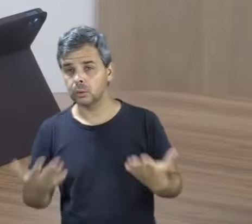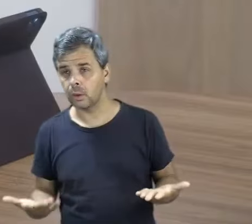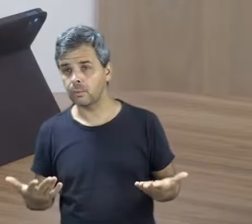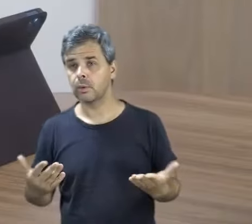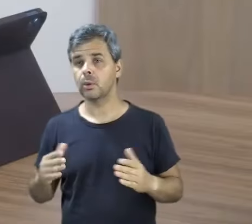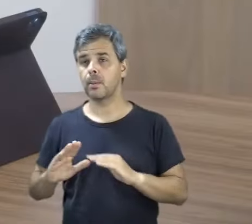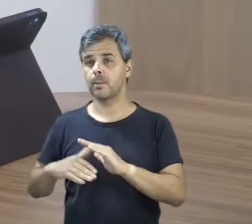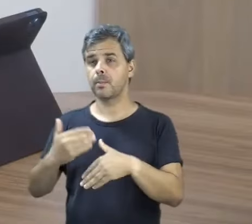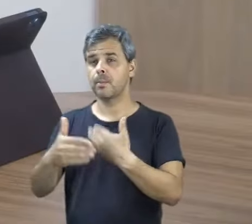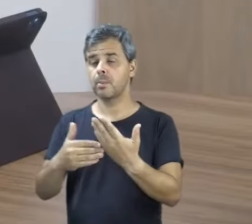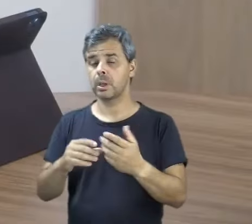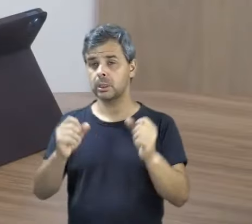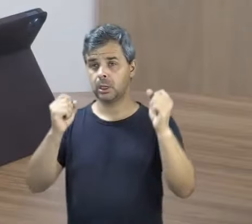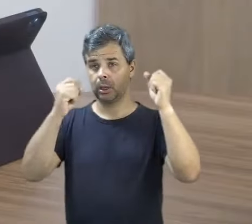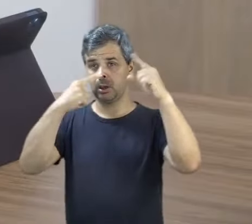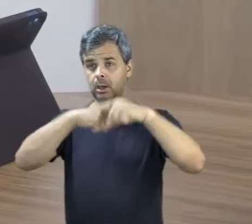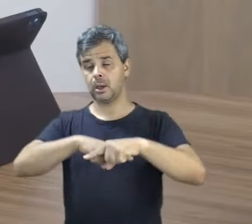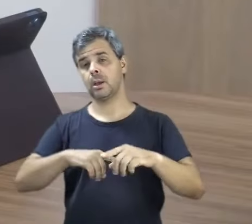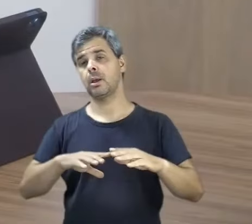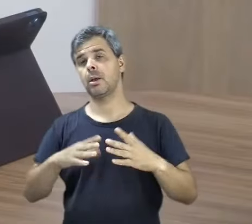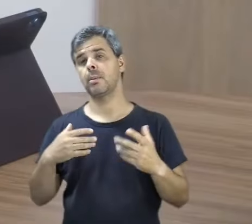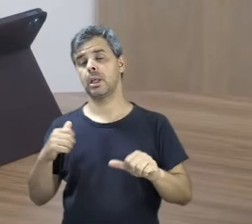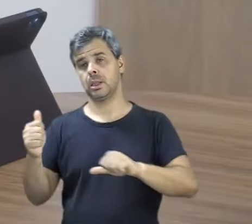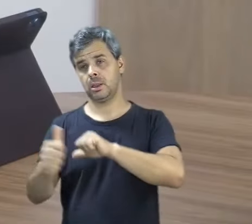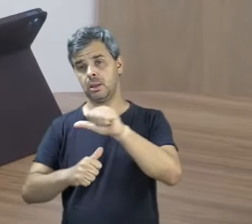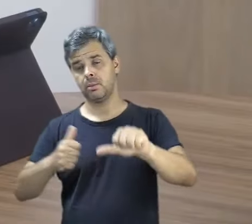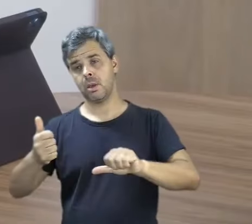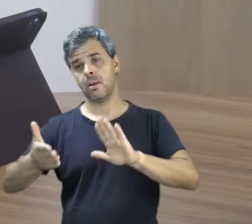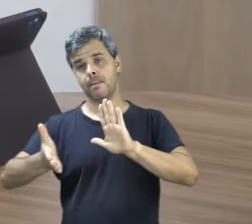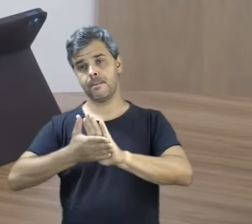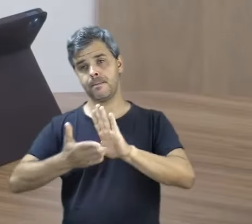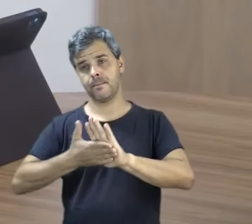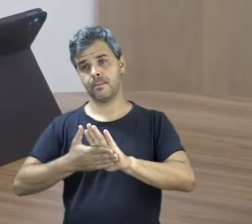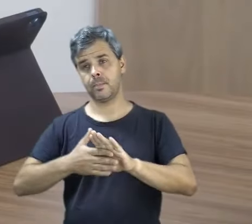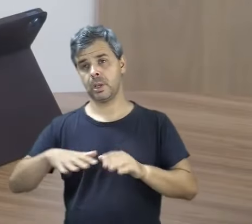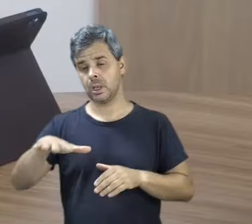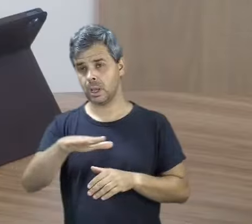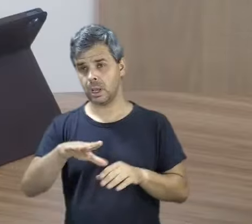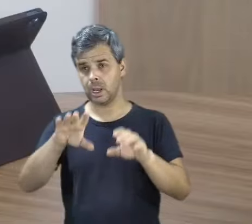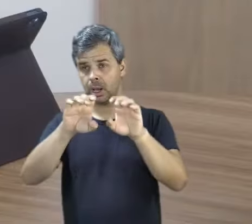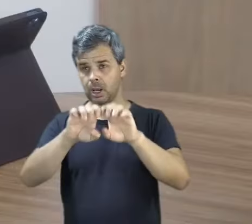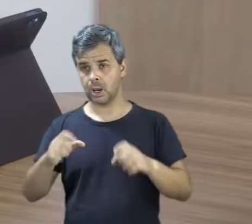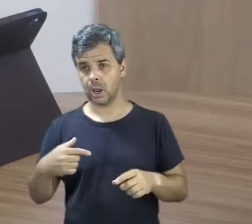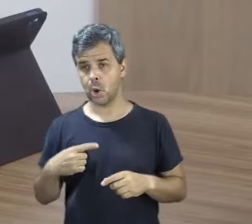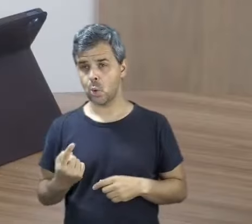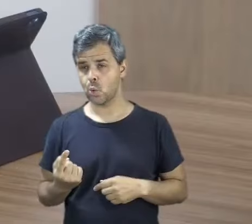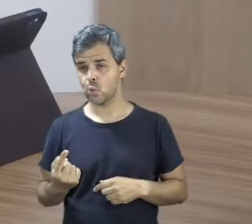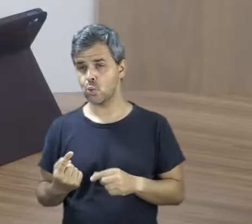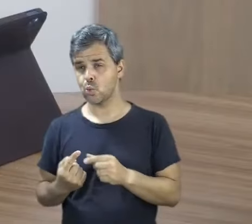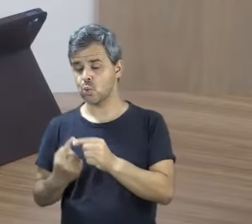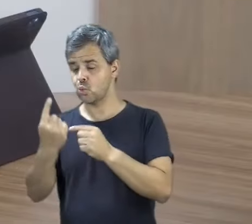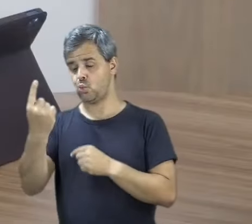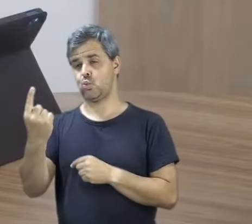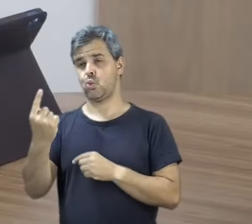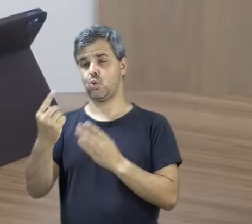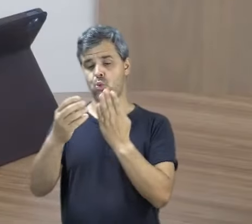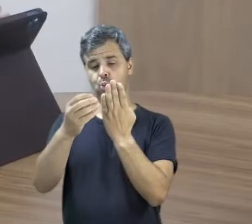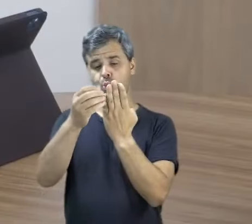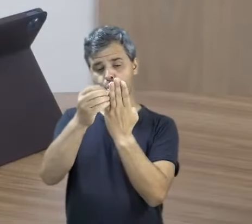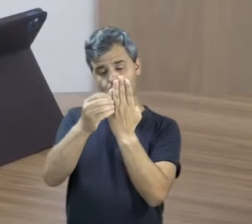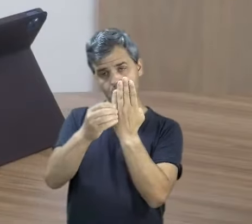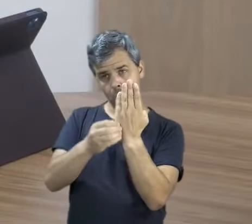o processo mais difícil, que é transformar essas propostas sistematizadas em um único